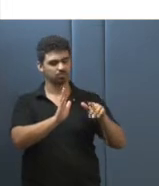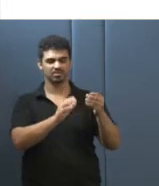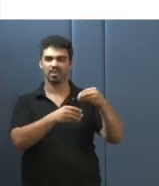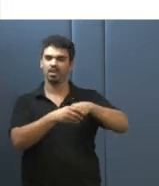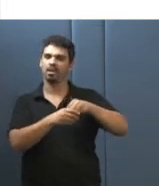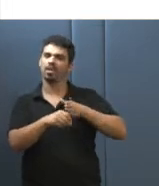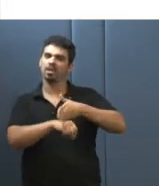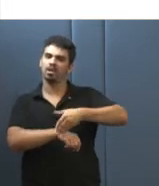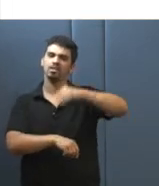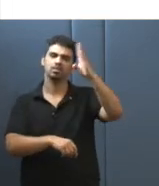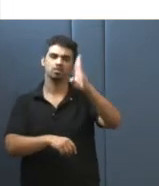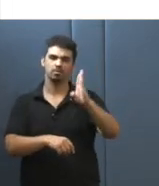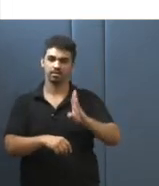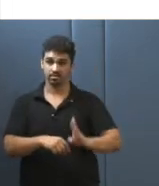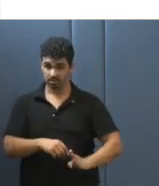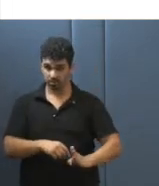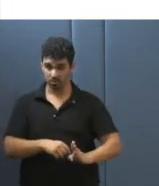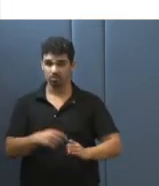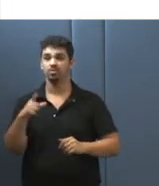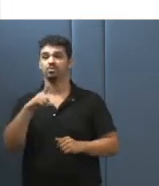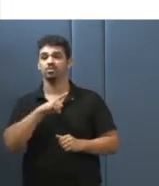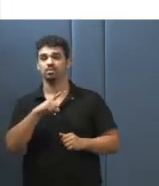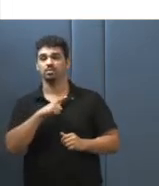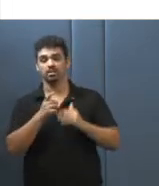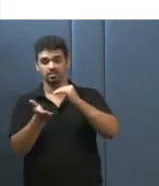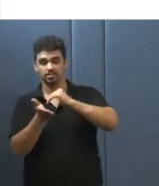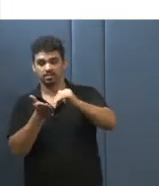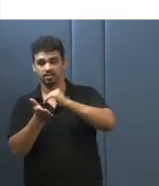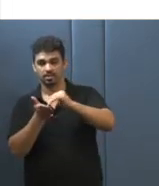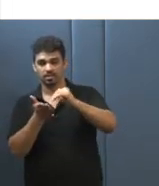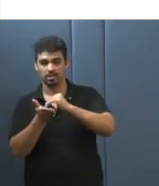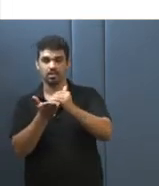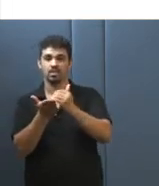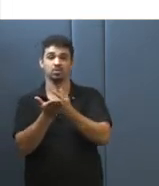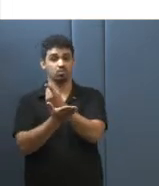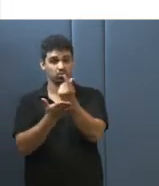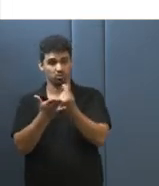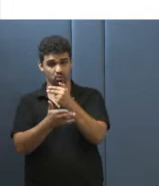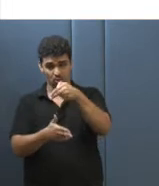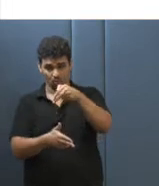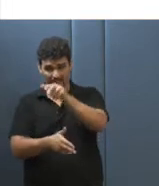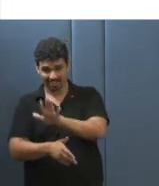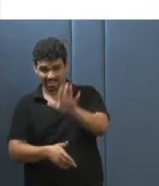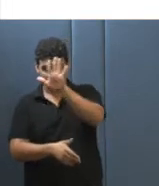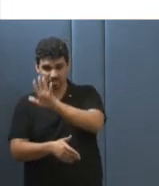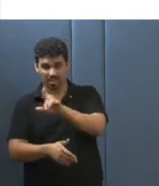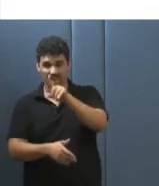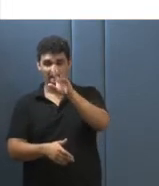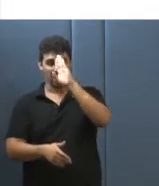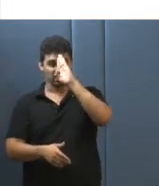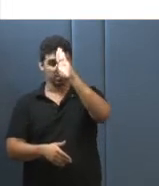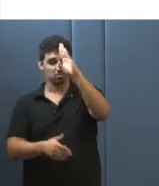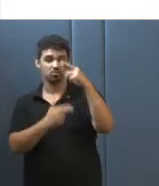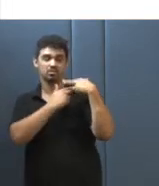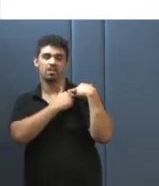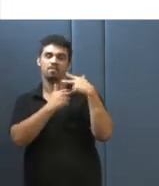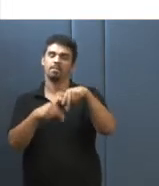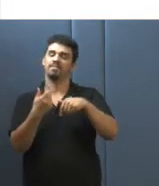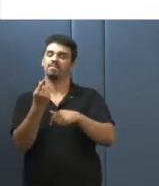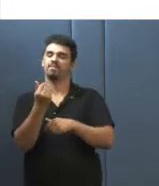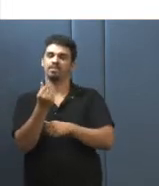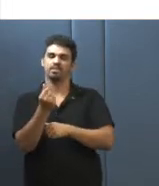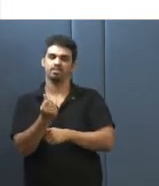tem Comace atuando, você tem Secretaria do Tesouro Nacional, que é responsável pela parte financeira dos acordos que nós